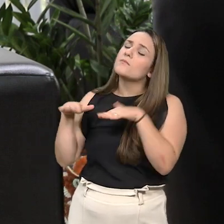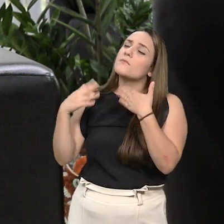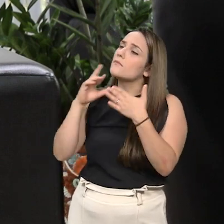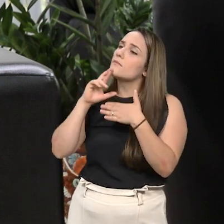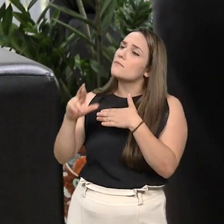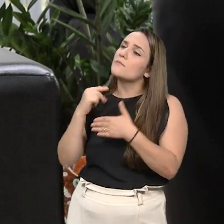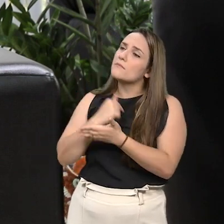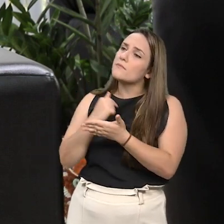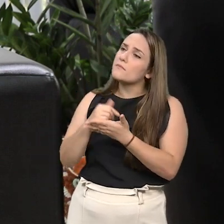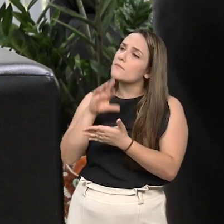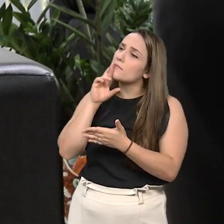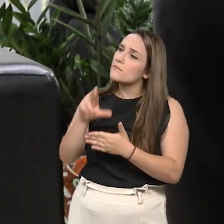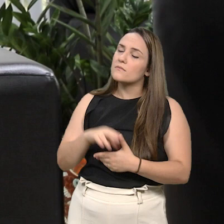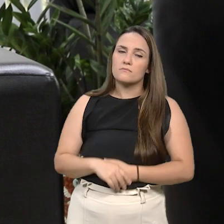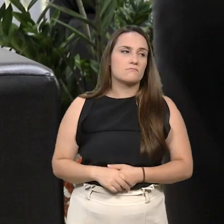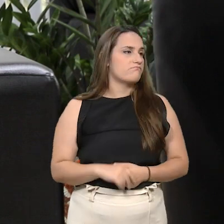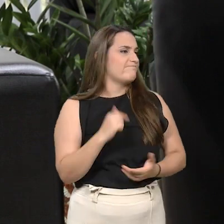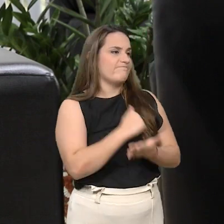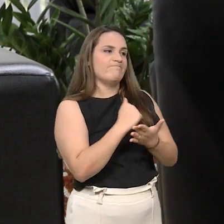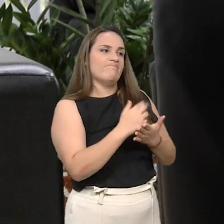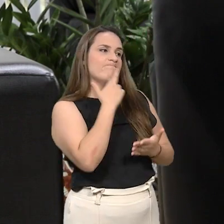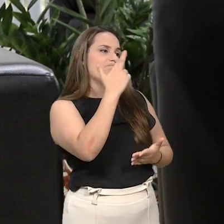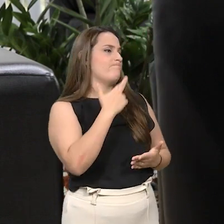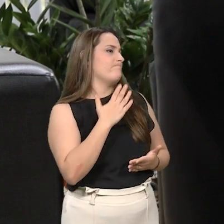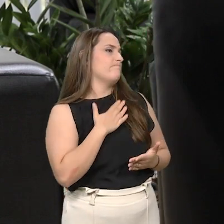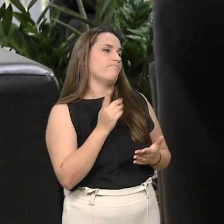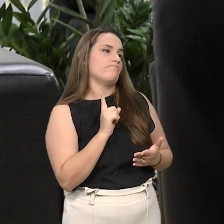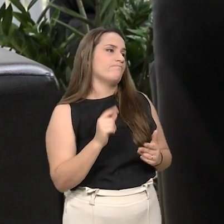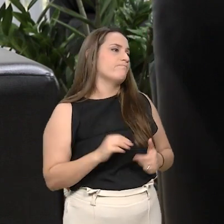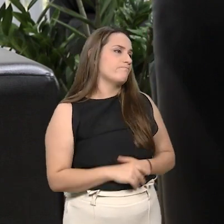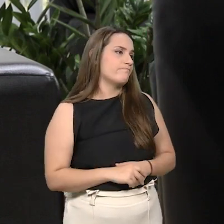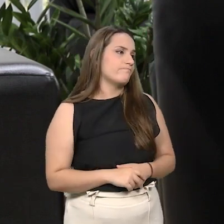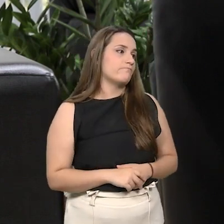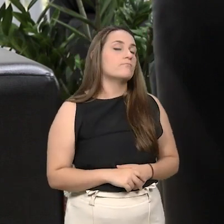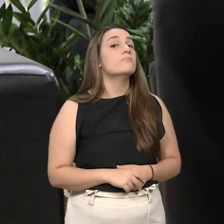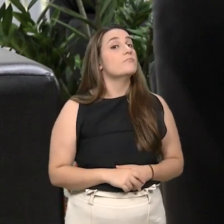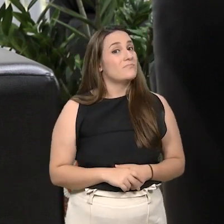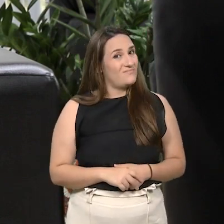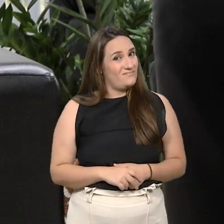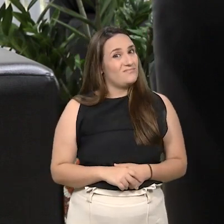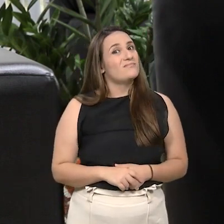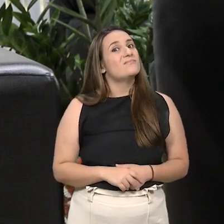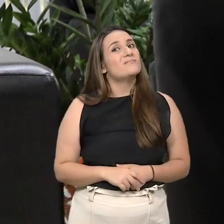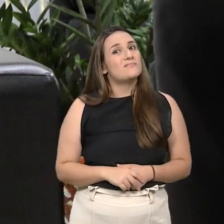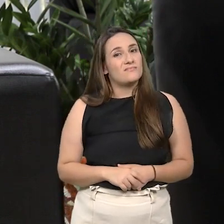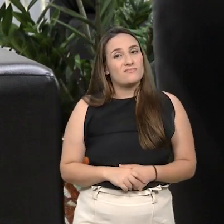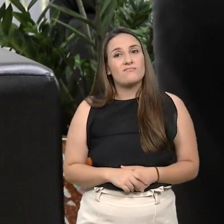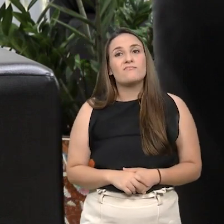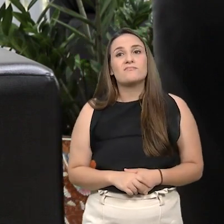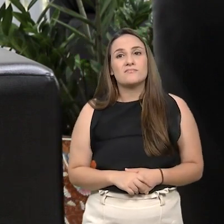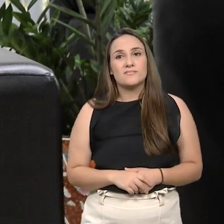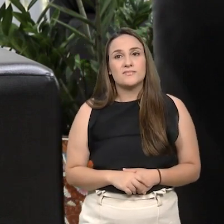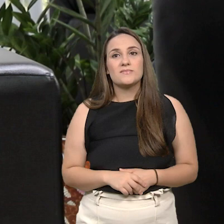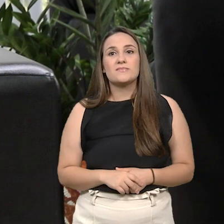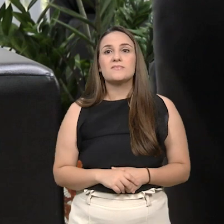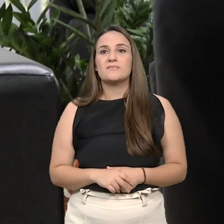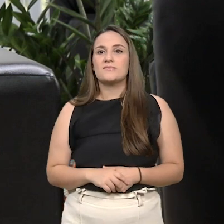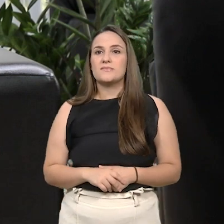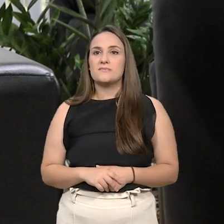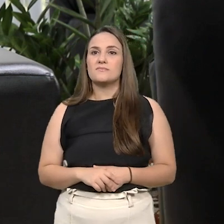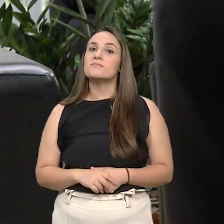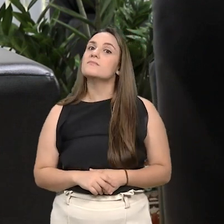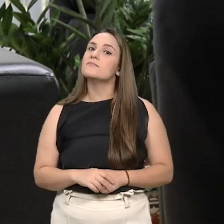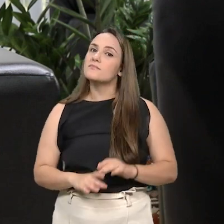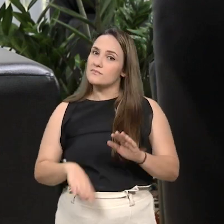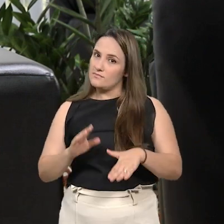deu? Não, o cartório não me respondeu. Nós temos verificados que muitas vezes as pessoas colocam que o cartório não respondeu, mas não